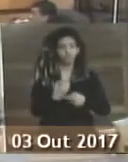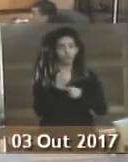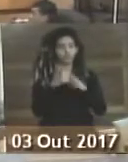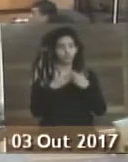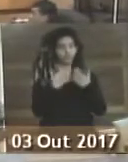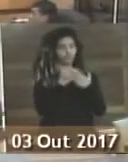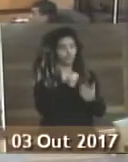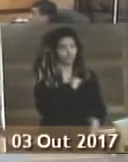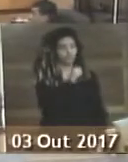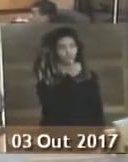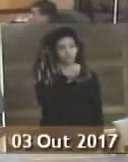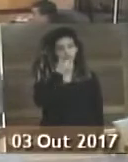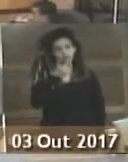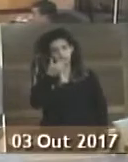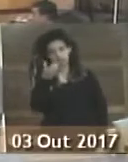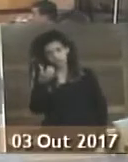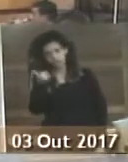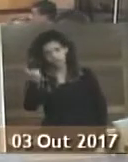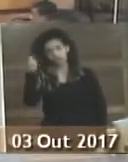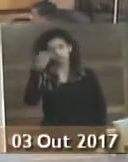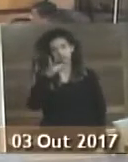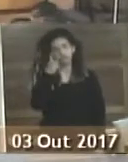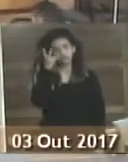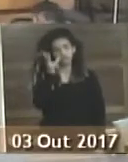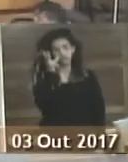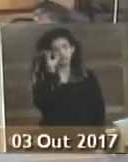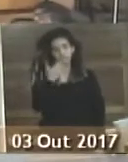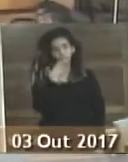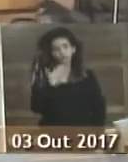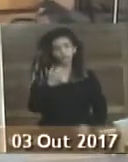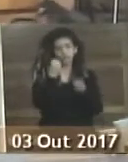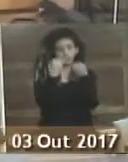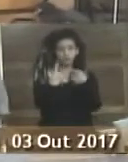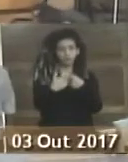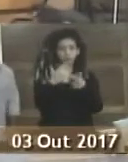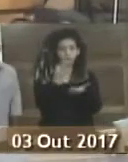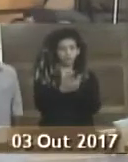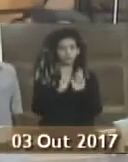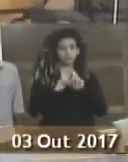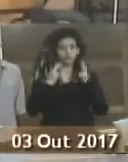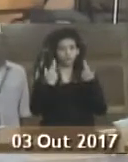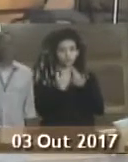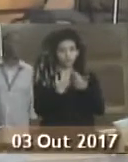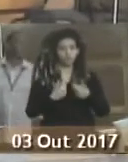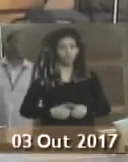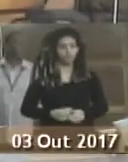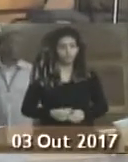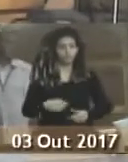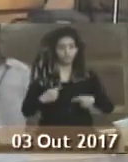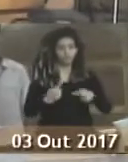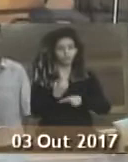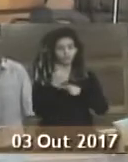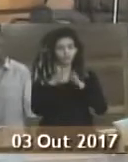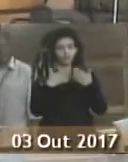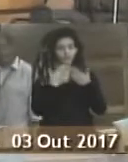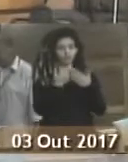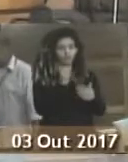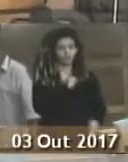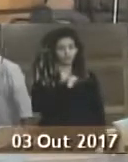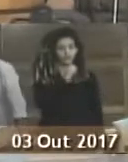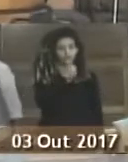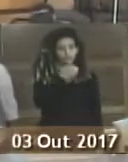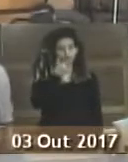número 1116/17, autoria do vereador Luciano Valverde, solicitando a mesa ser justificada sem exceção de 12 de setembro. Em discussão única, requerimento